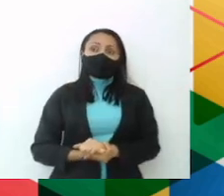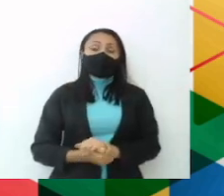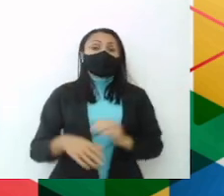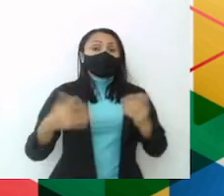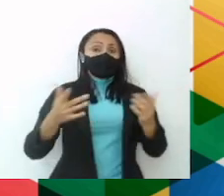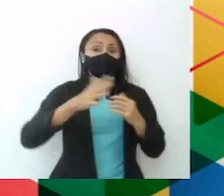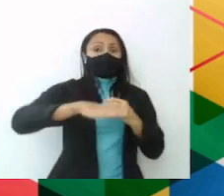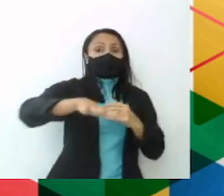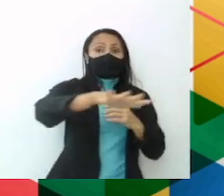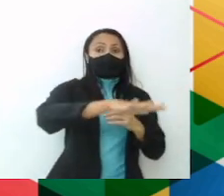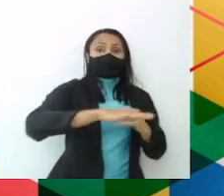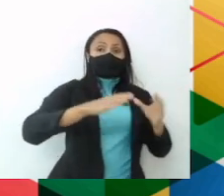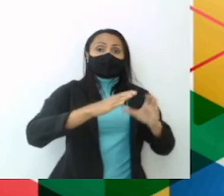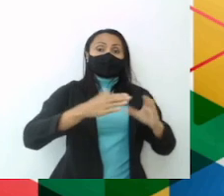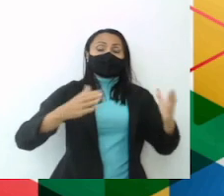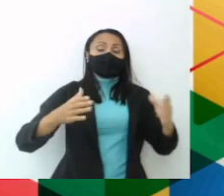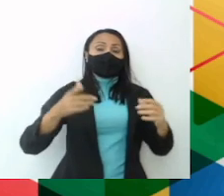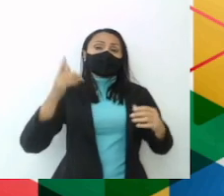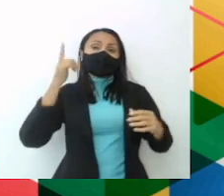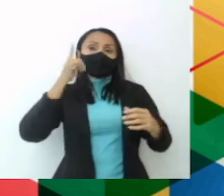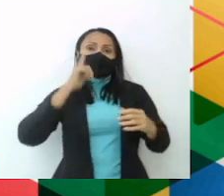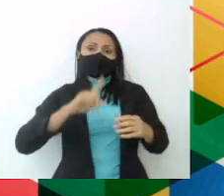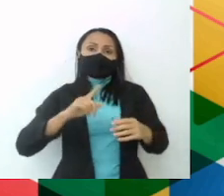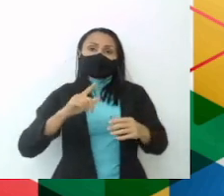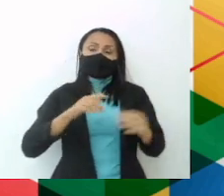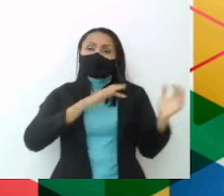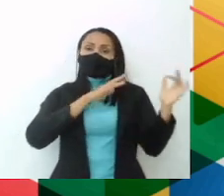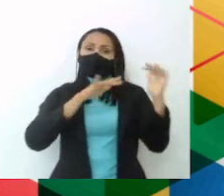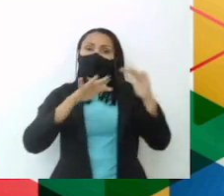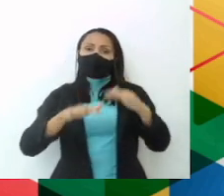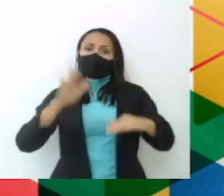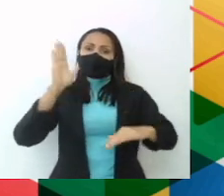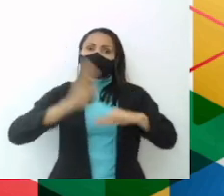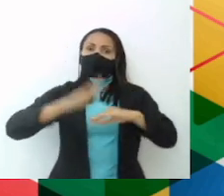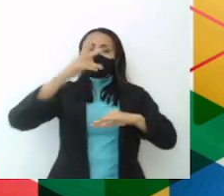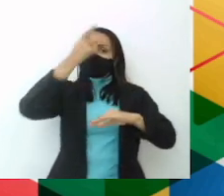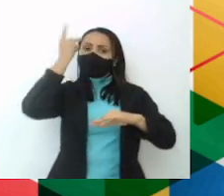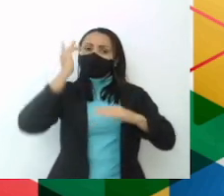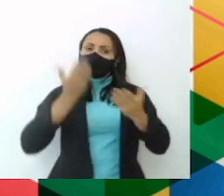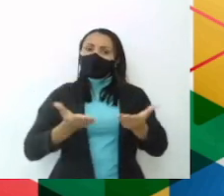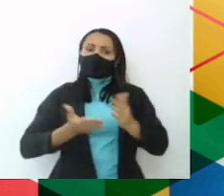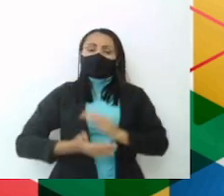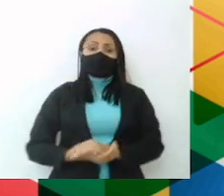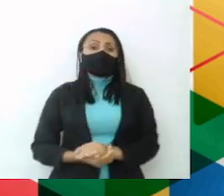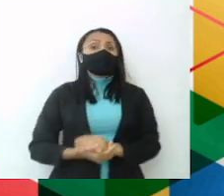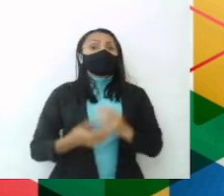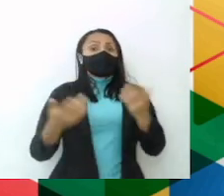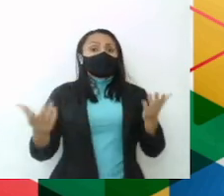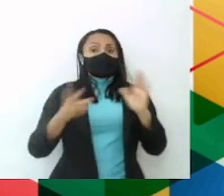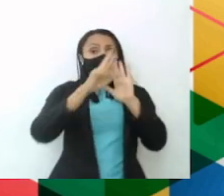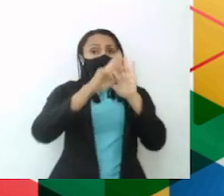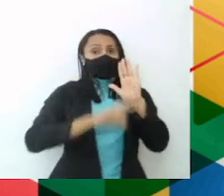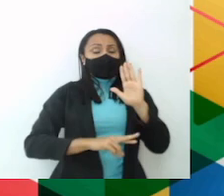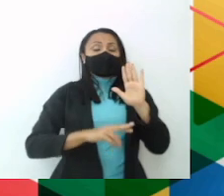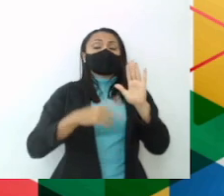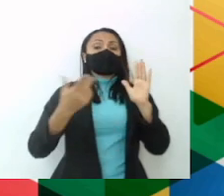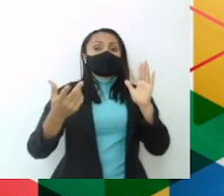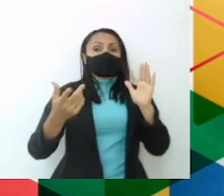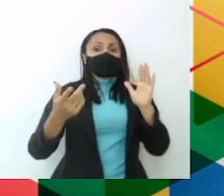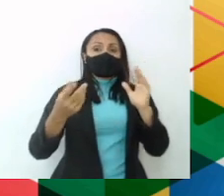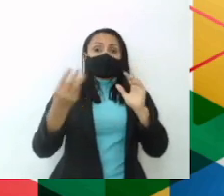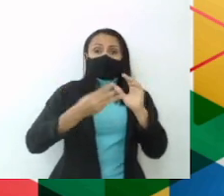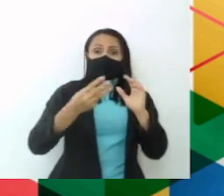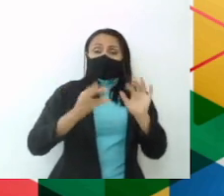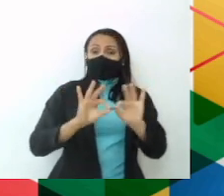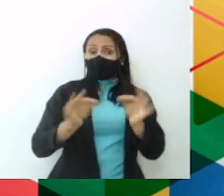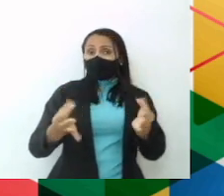maior, eu conseguirei colocar mais pessoas. Então, aí é uma regra de 3 diretamente proporcional.